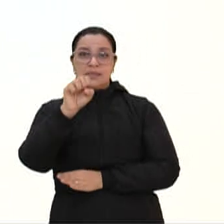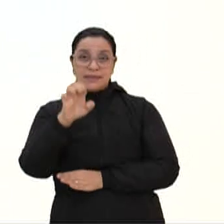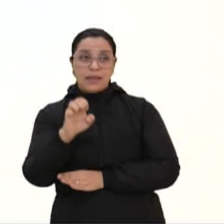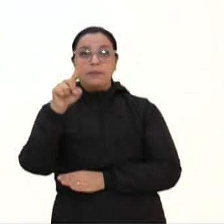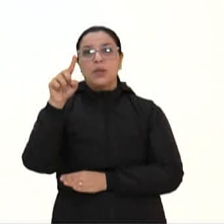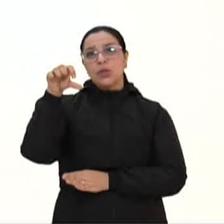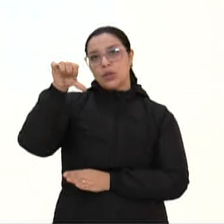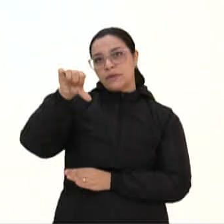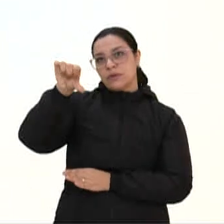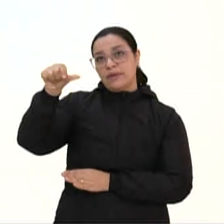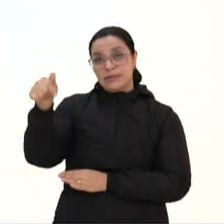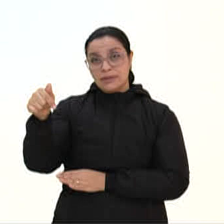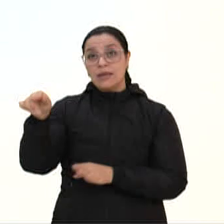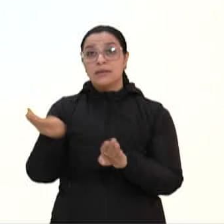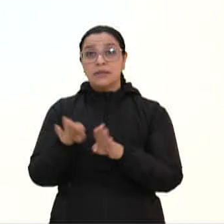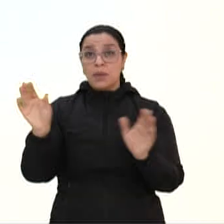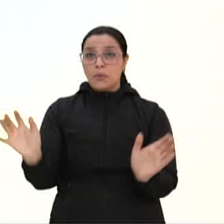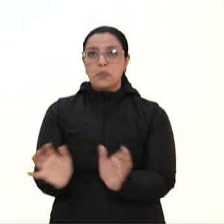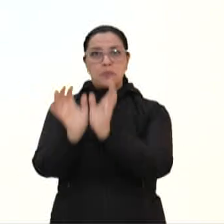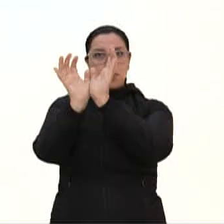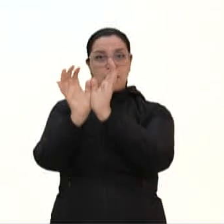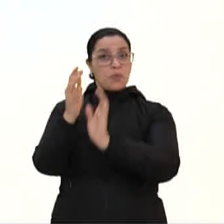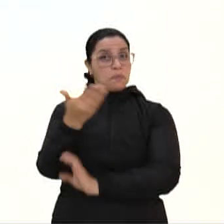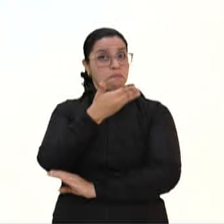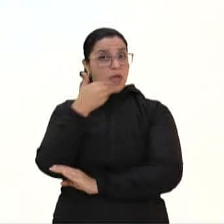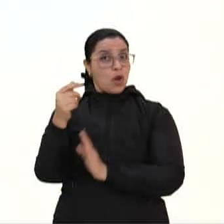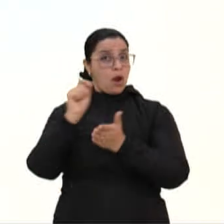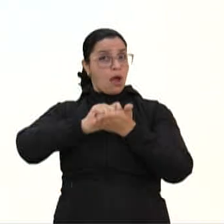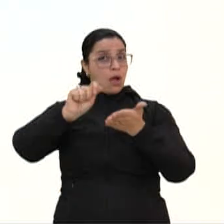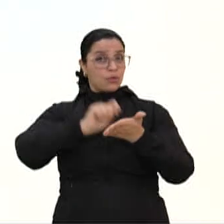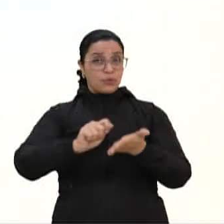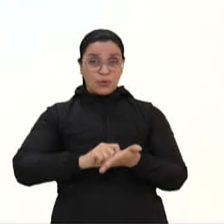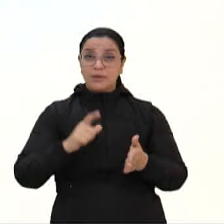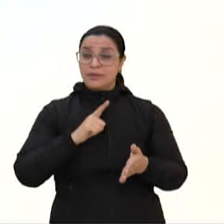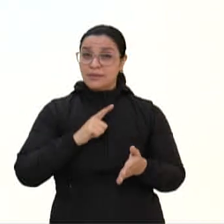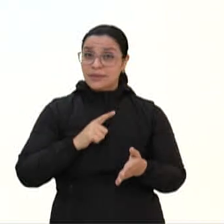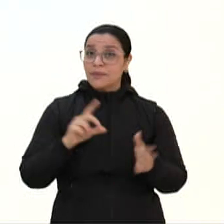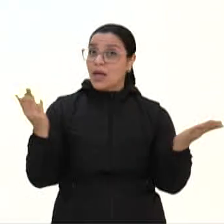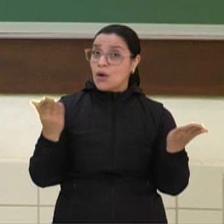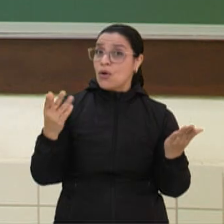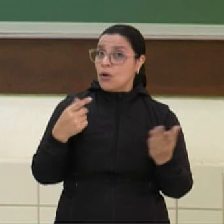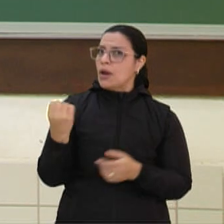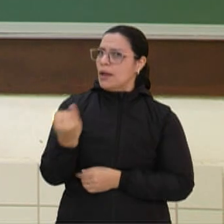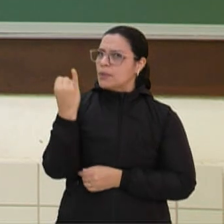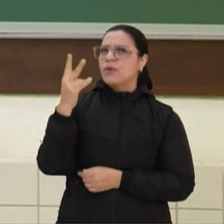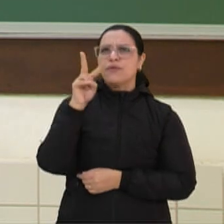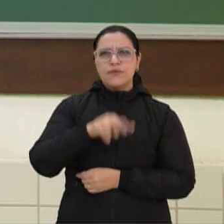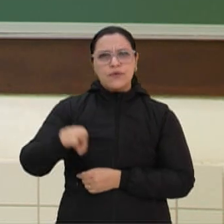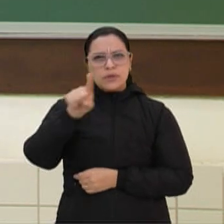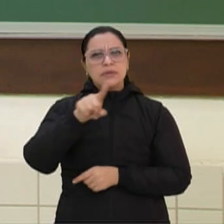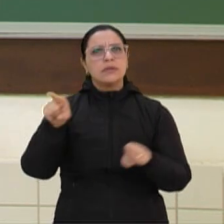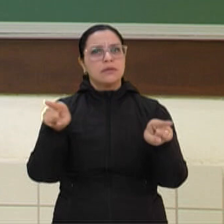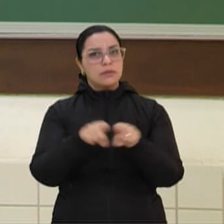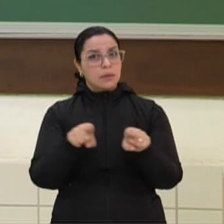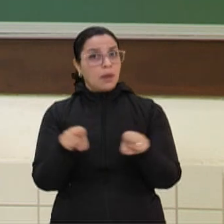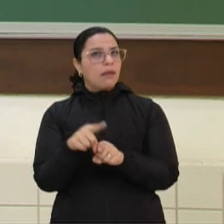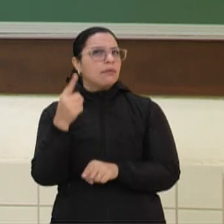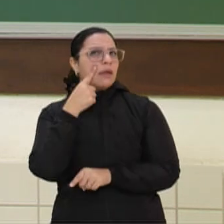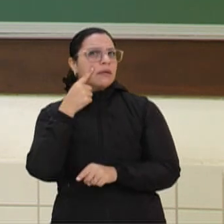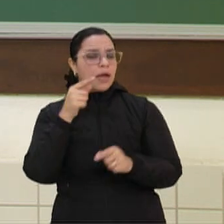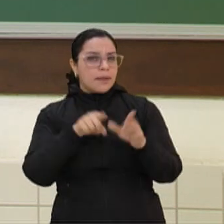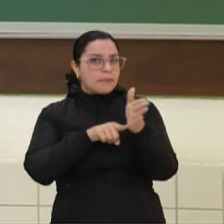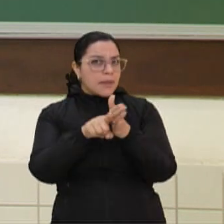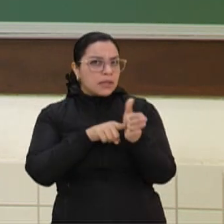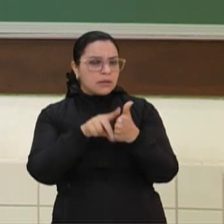1997, a qual recebeu o prêmio Shell de melhor autor. Vale muito a pena vocês realizarem